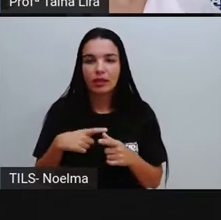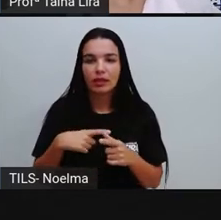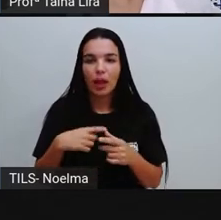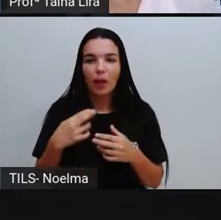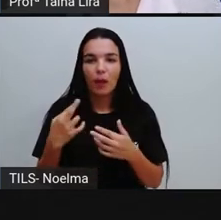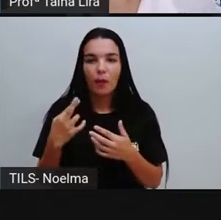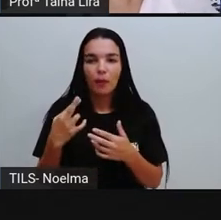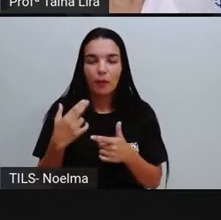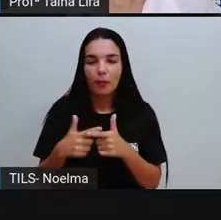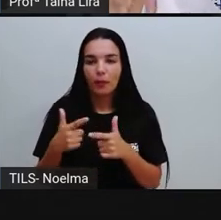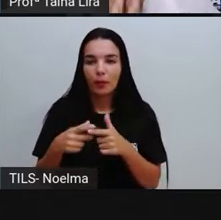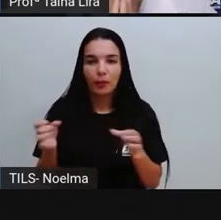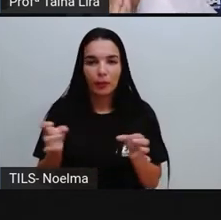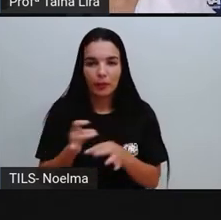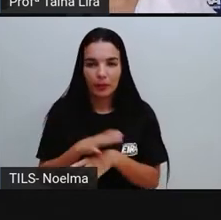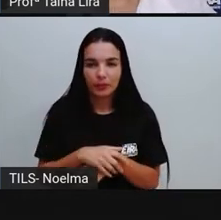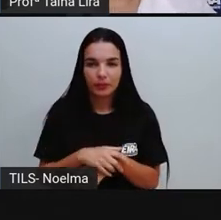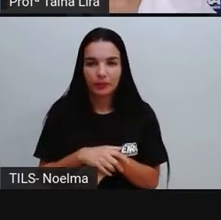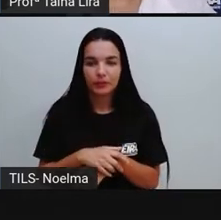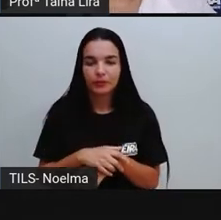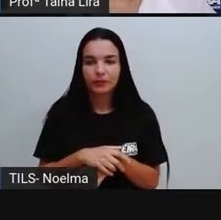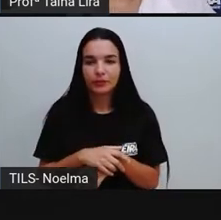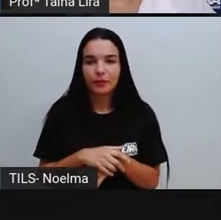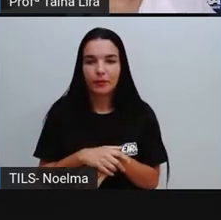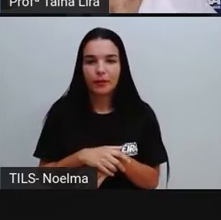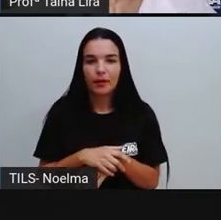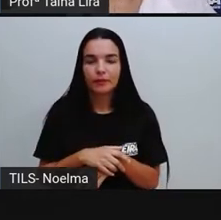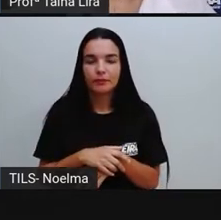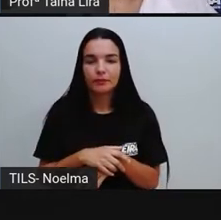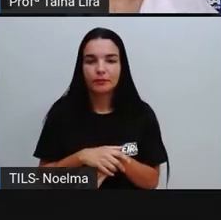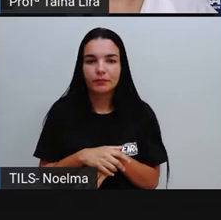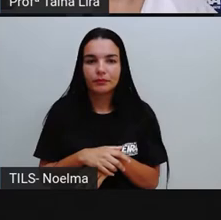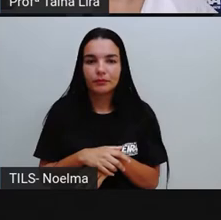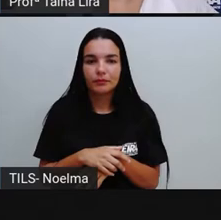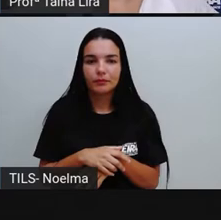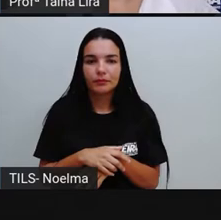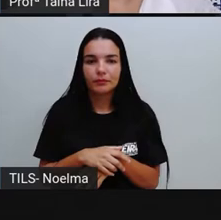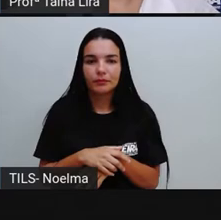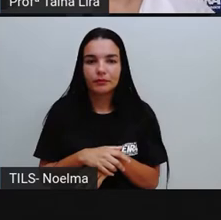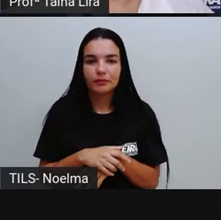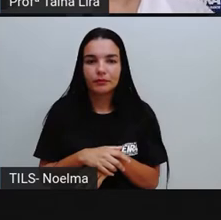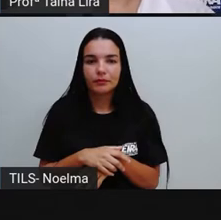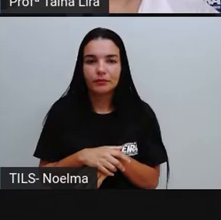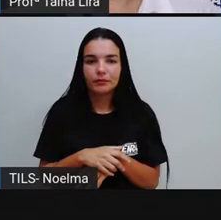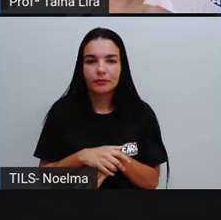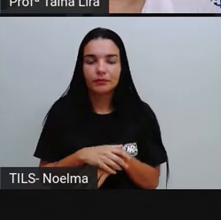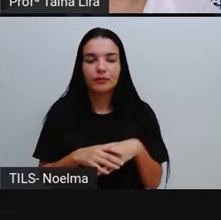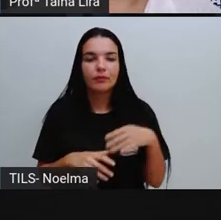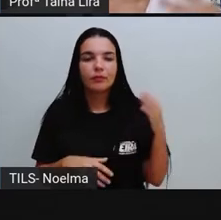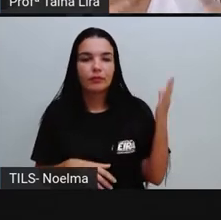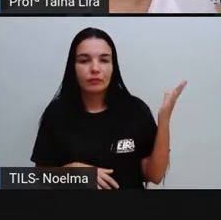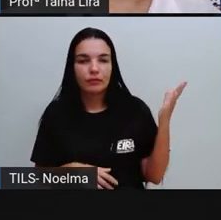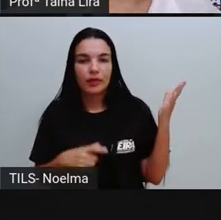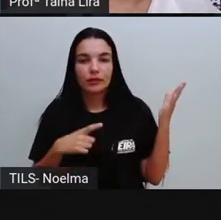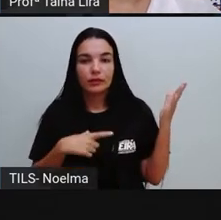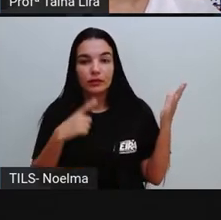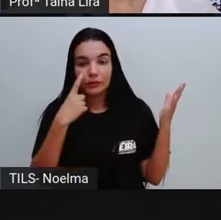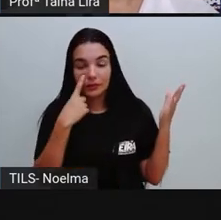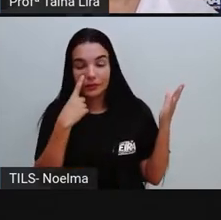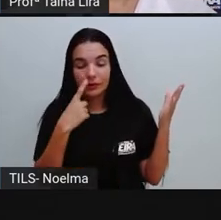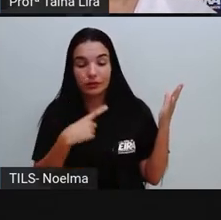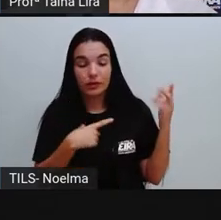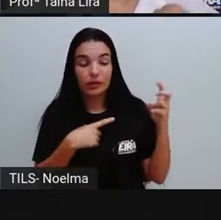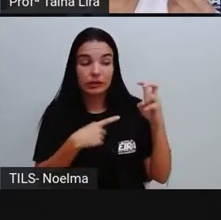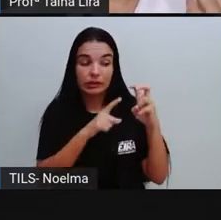tá? Então, vamos identificar os dados. Então, aí vem falando que é um grupo,